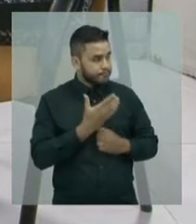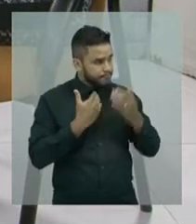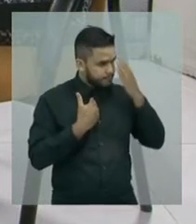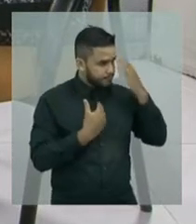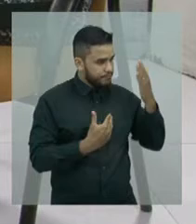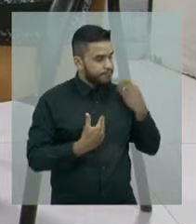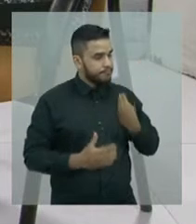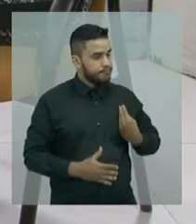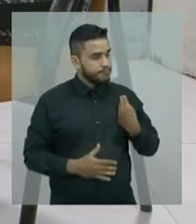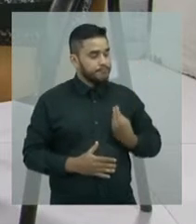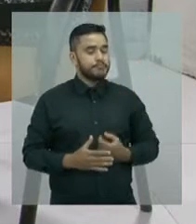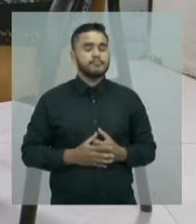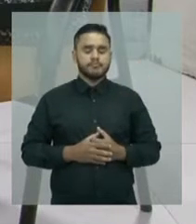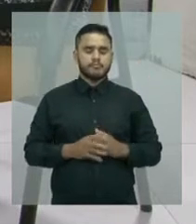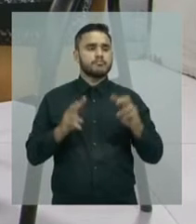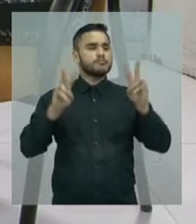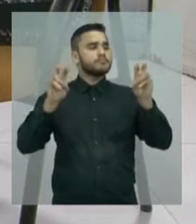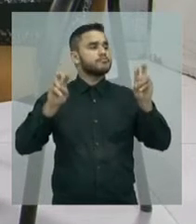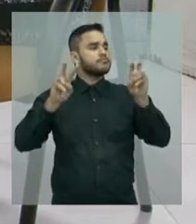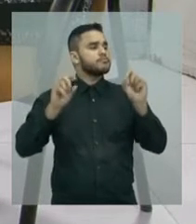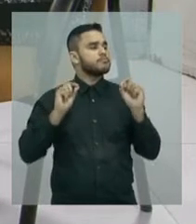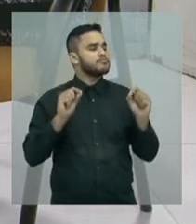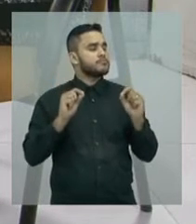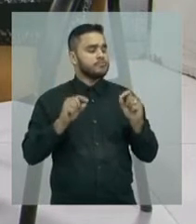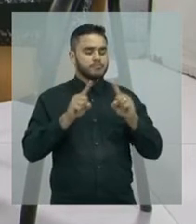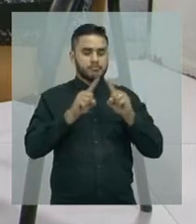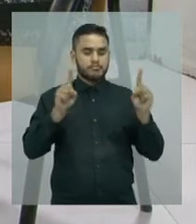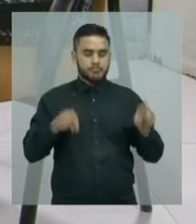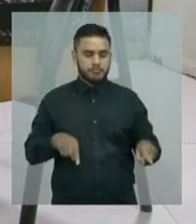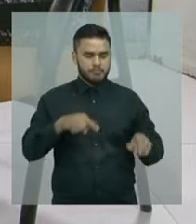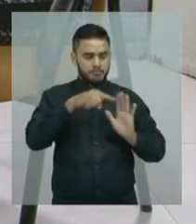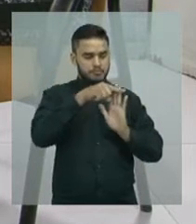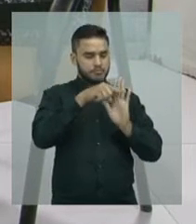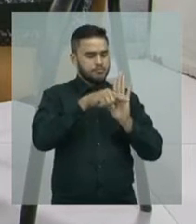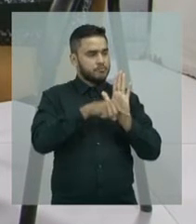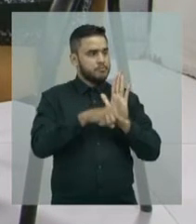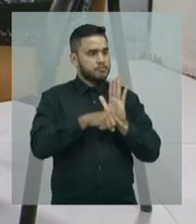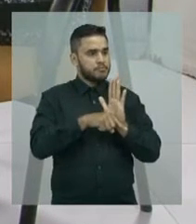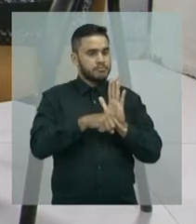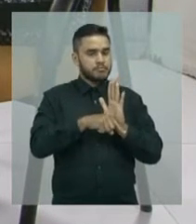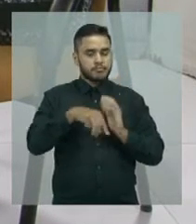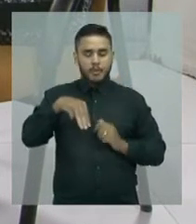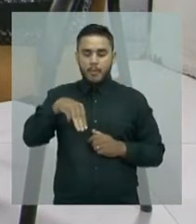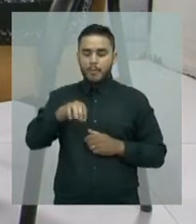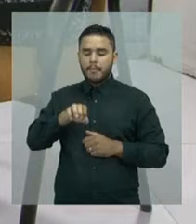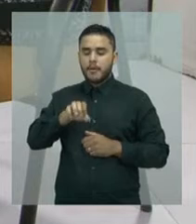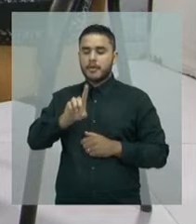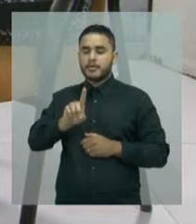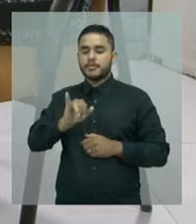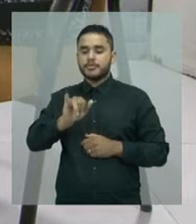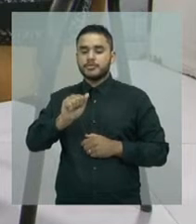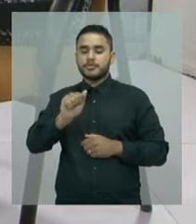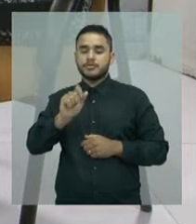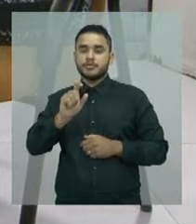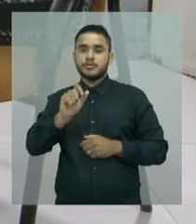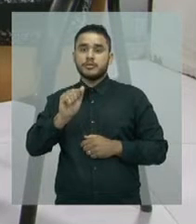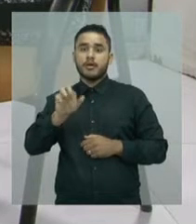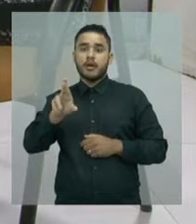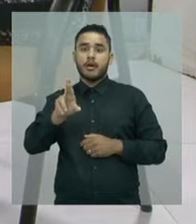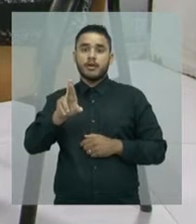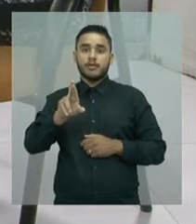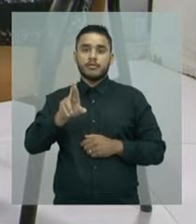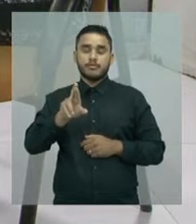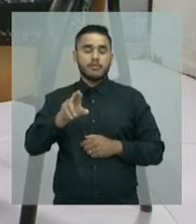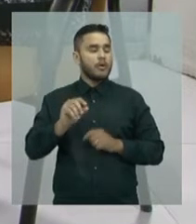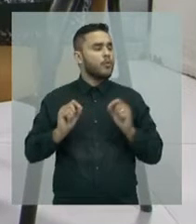presença. Então, essa questão do programa, né, que até o nome é Mediar para Transformar, o